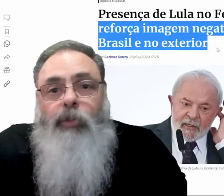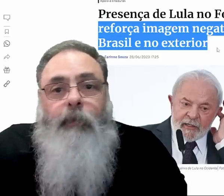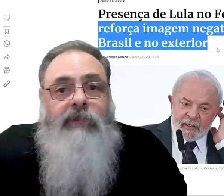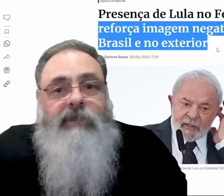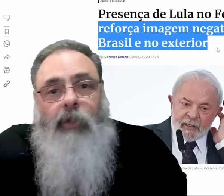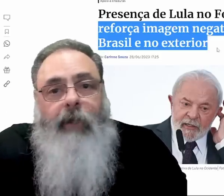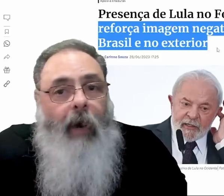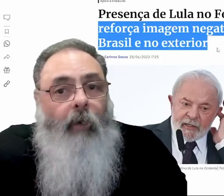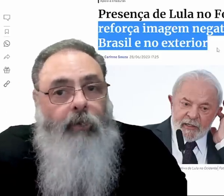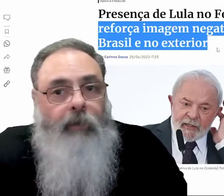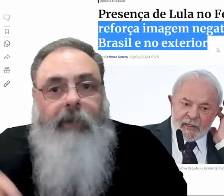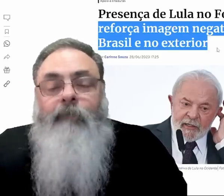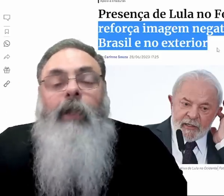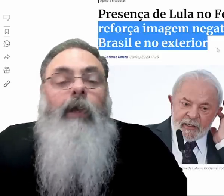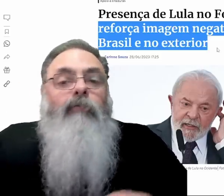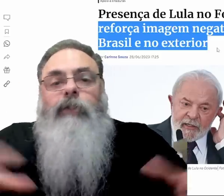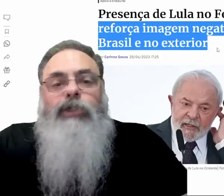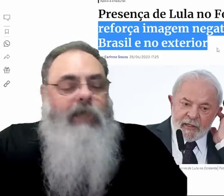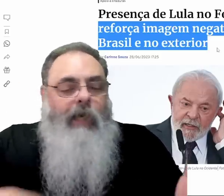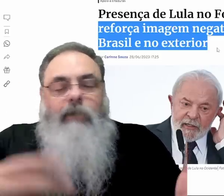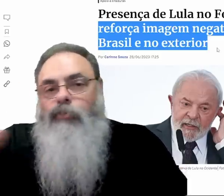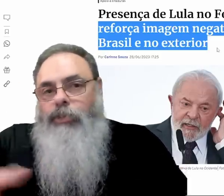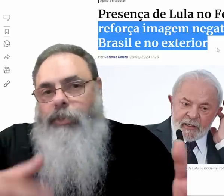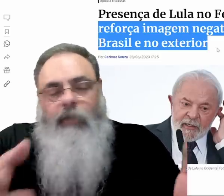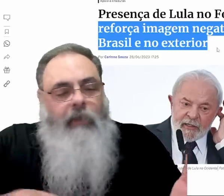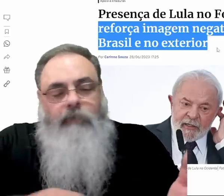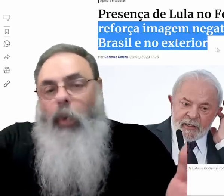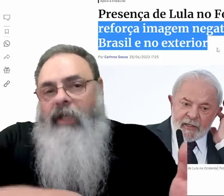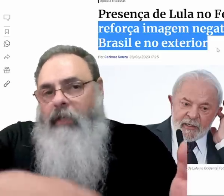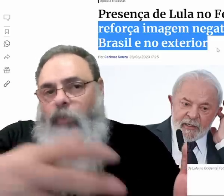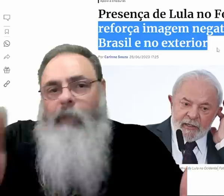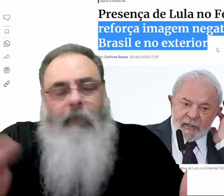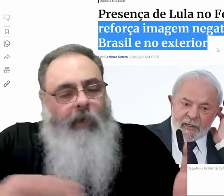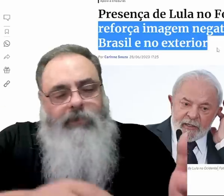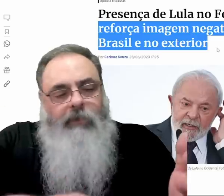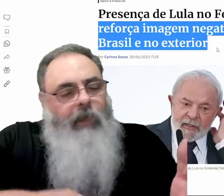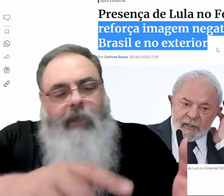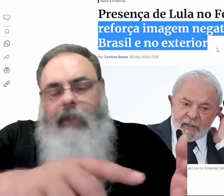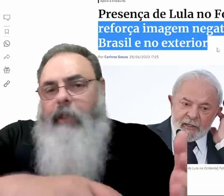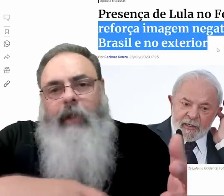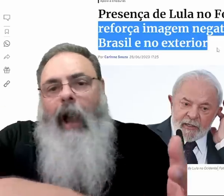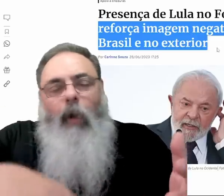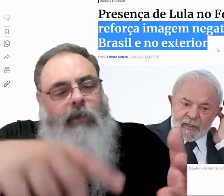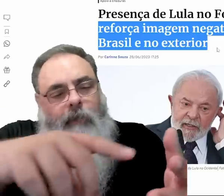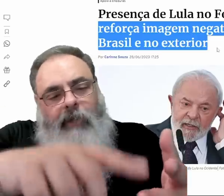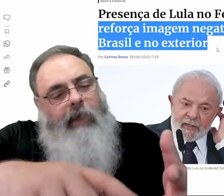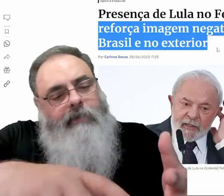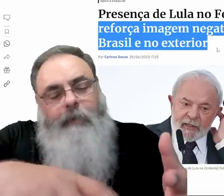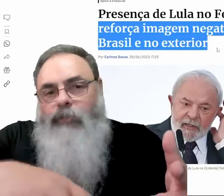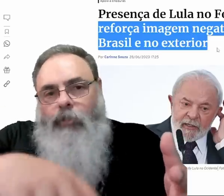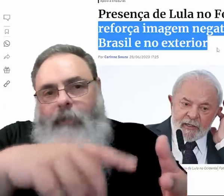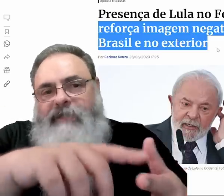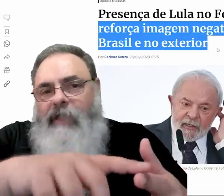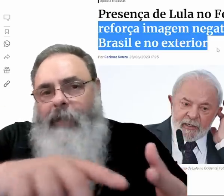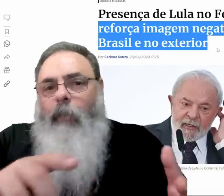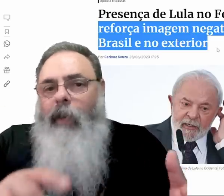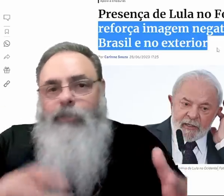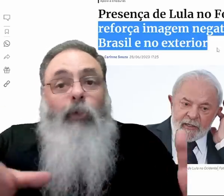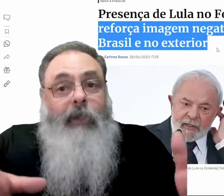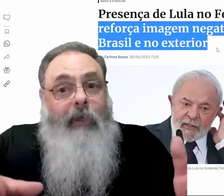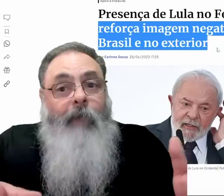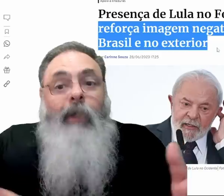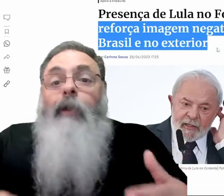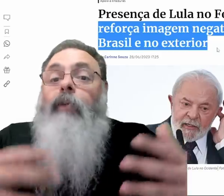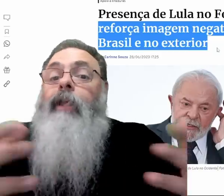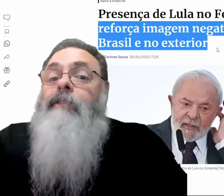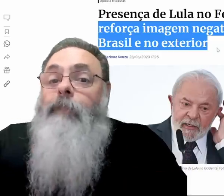surgir de oposição real ou Lula vão deixar surgir o que Dória Dória pode é Alckmin essa pessoa do PSDB pode